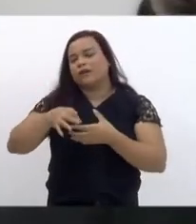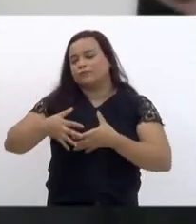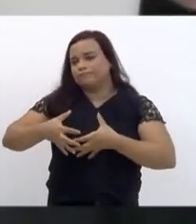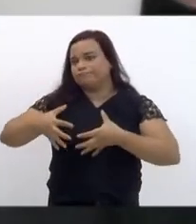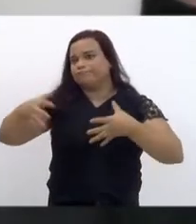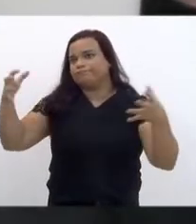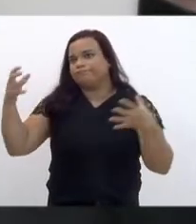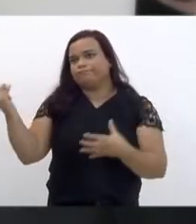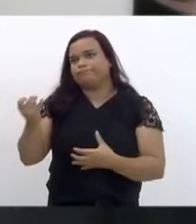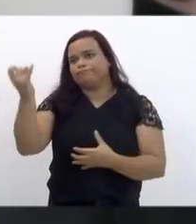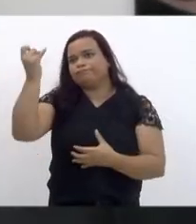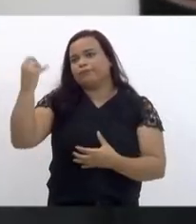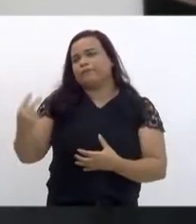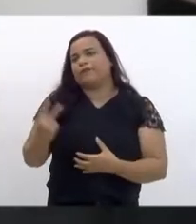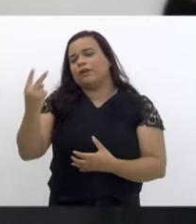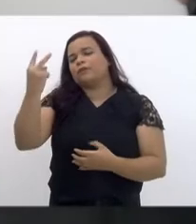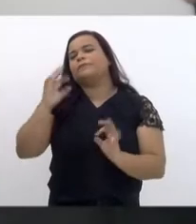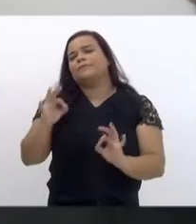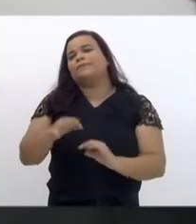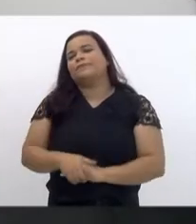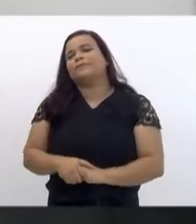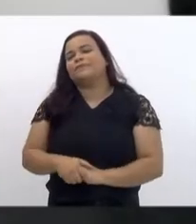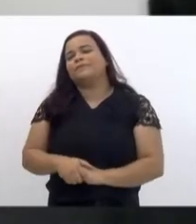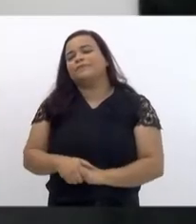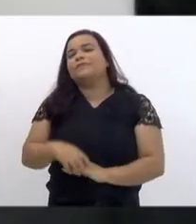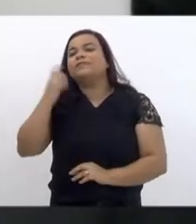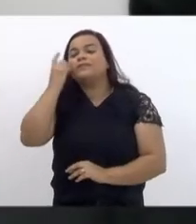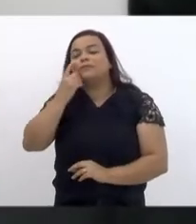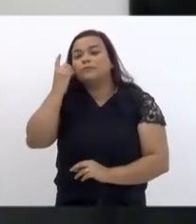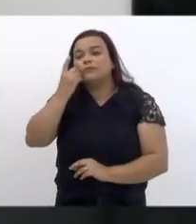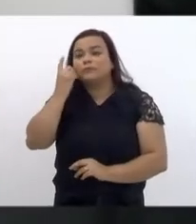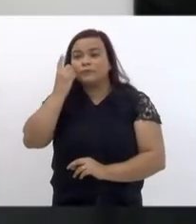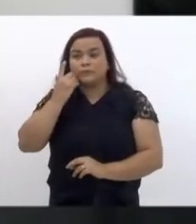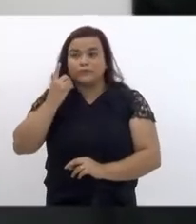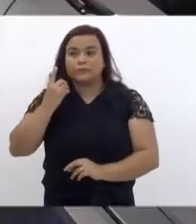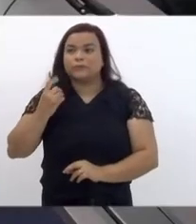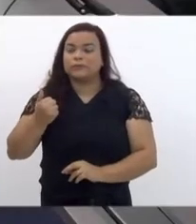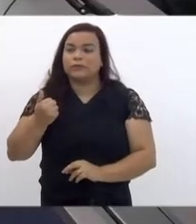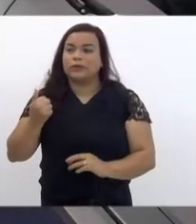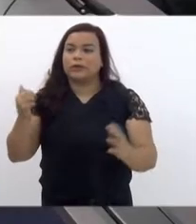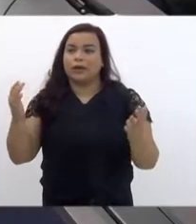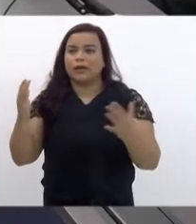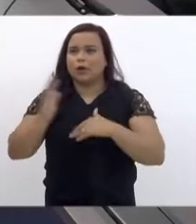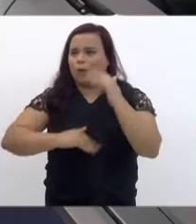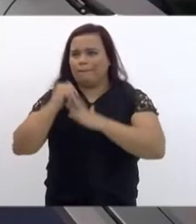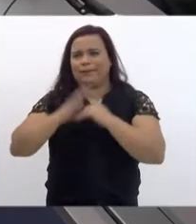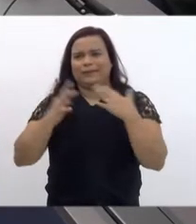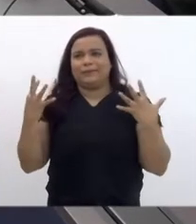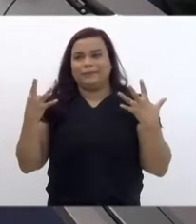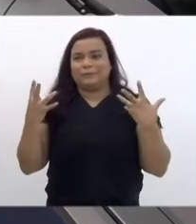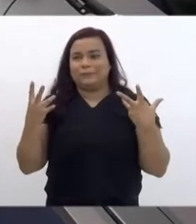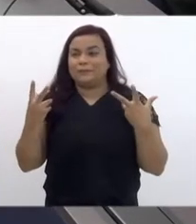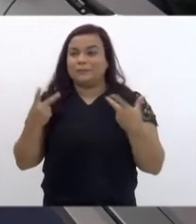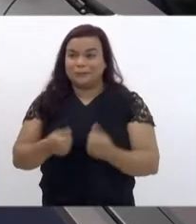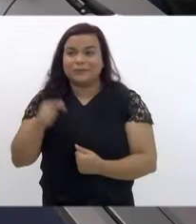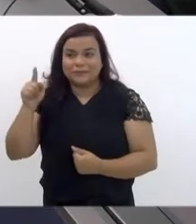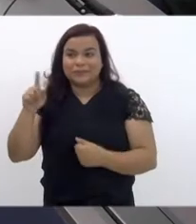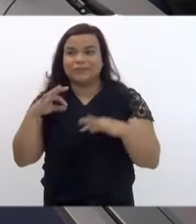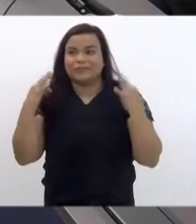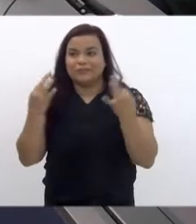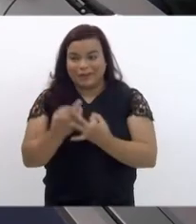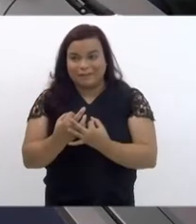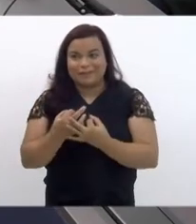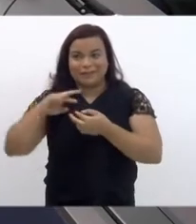do direito, que bom, então, alguém competente nessa família, né, a genética vai